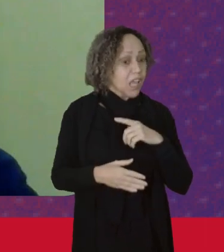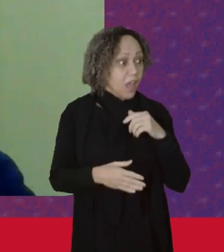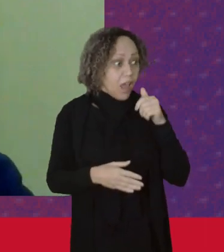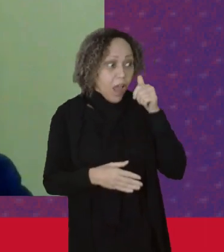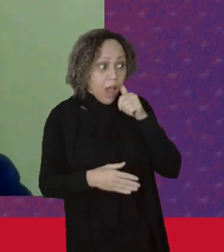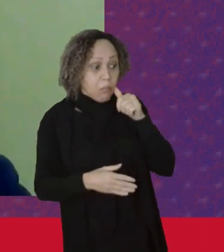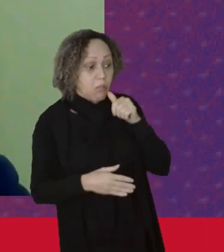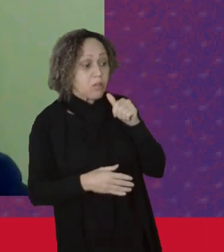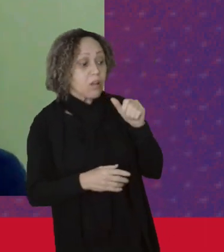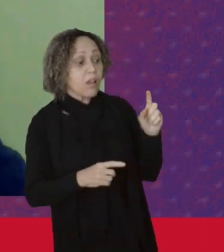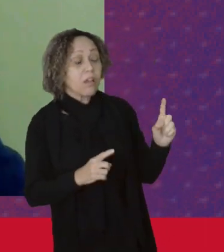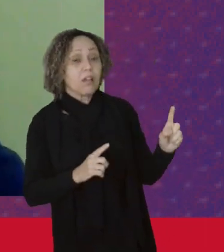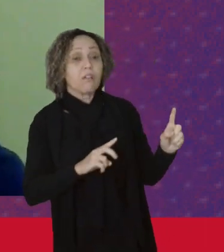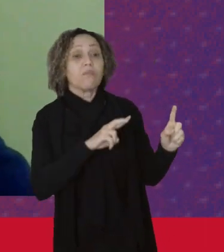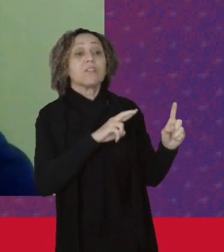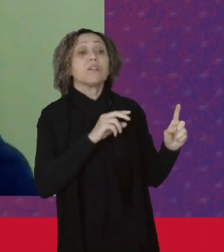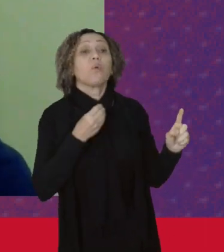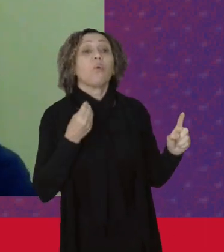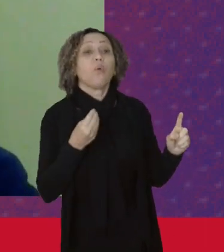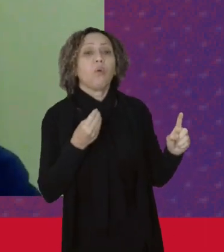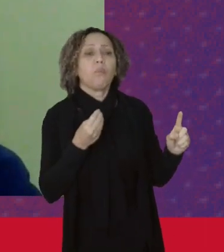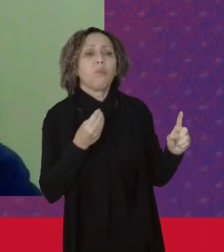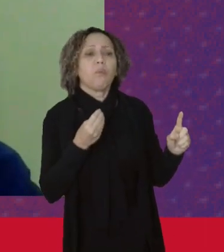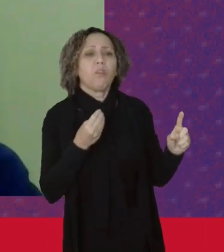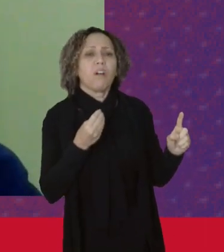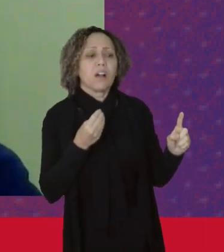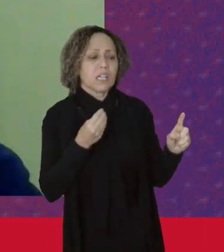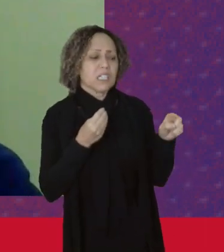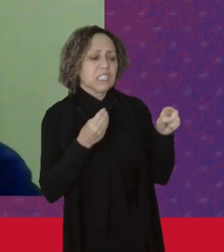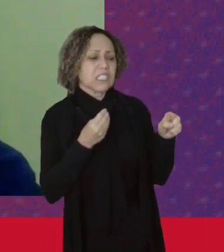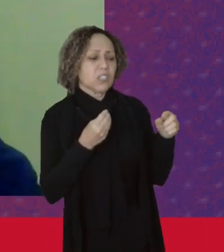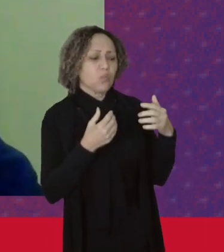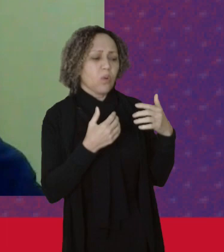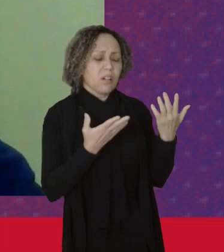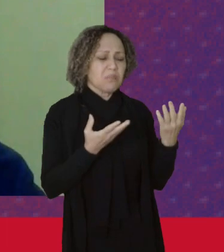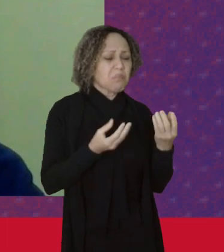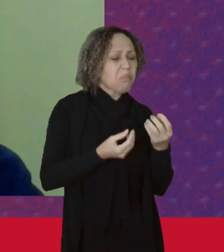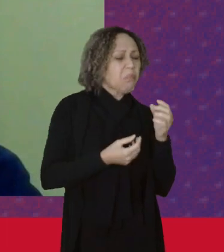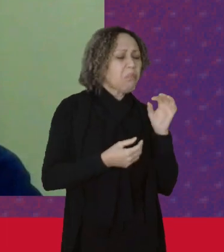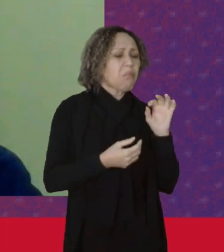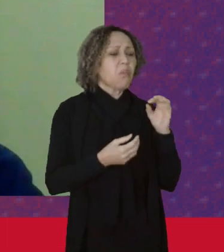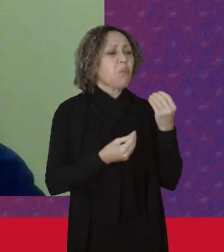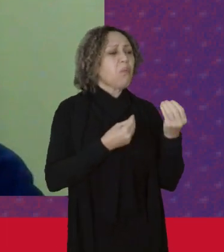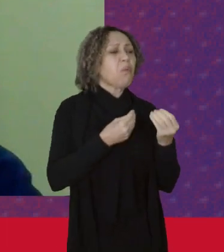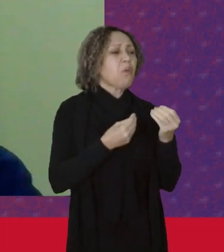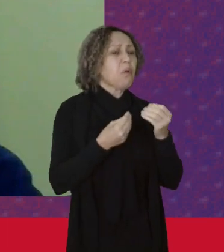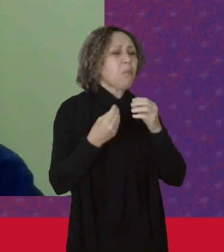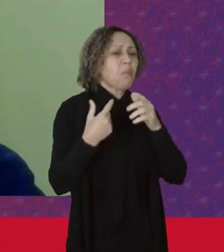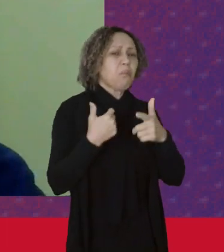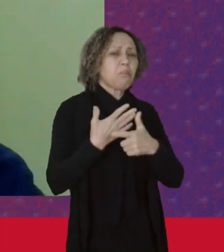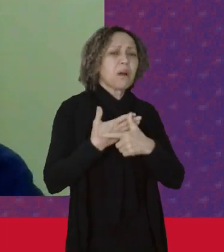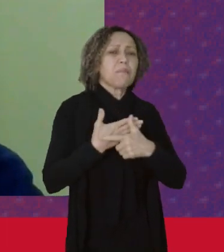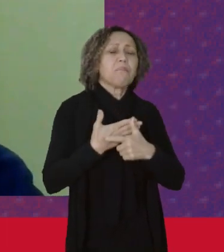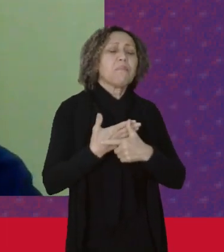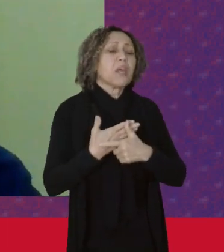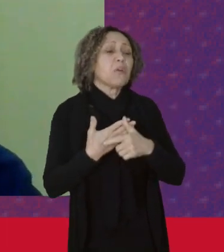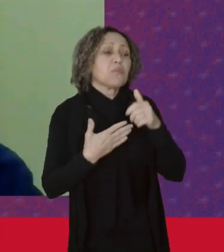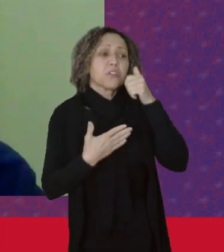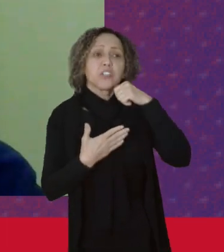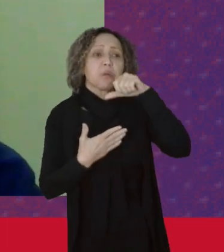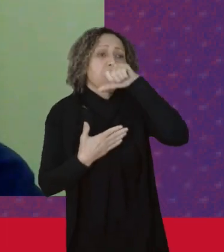é vista a partir da sua função de mãe, né? Então, é materno-infantil,